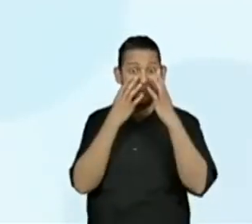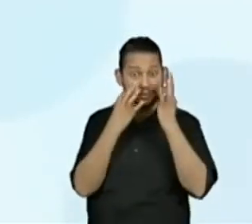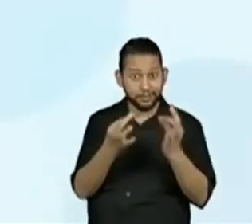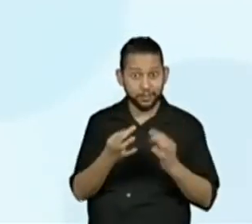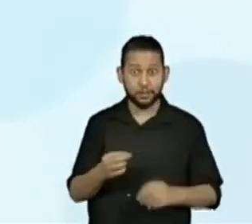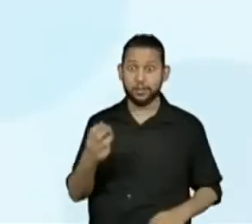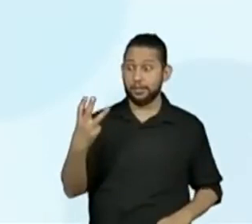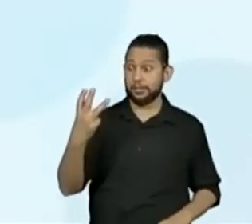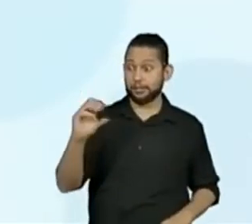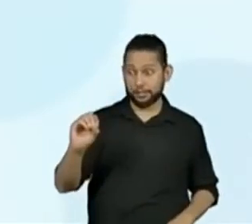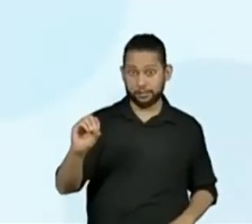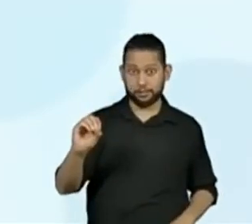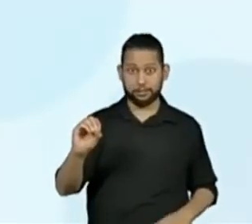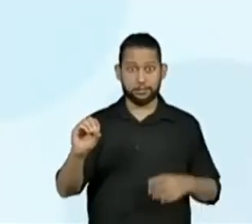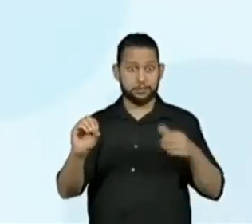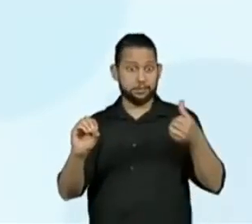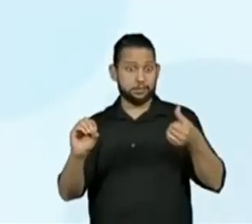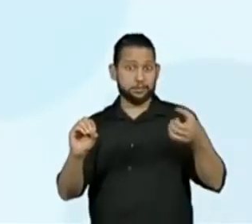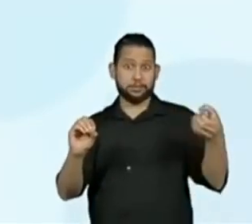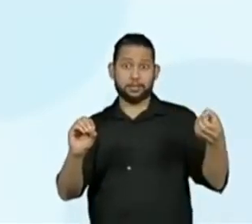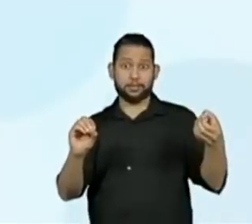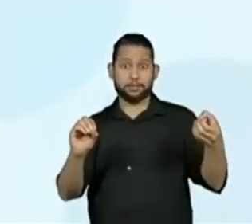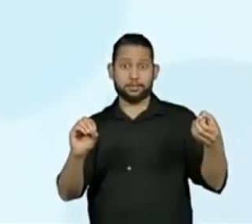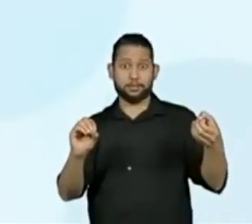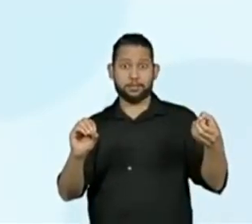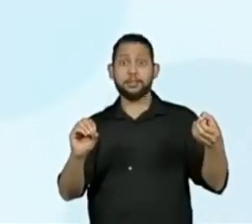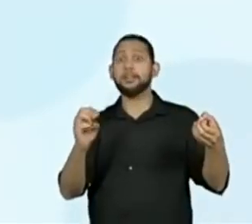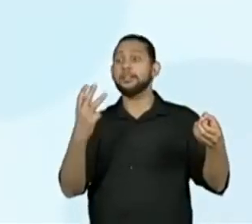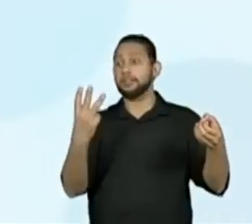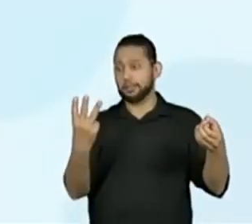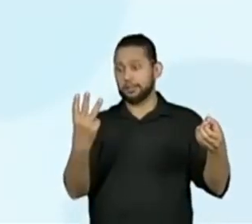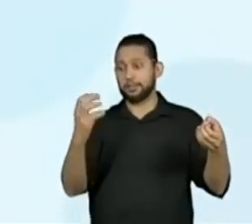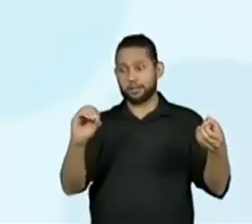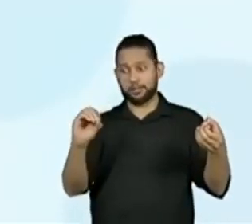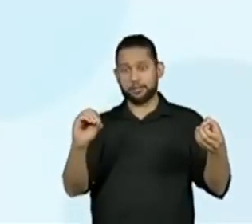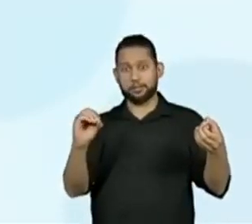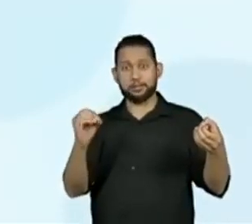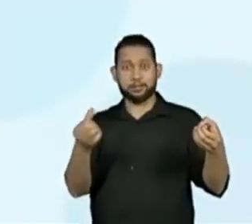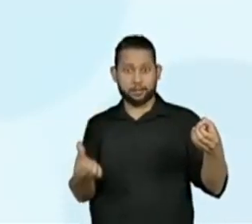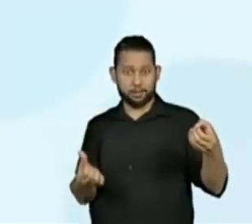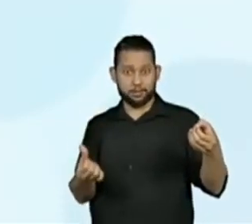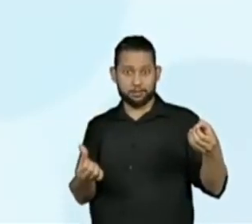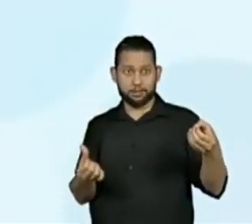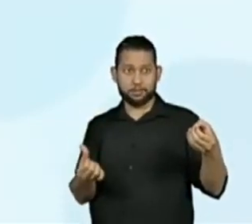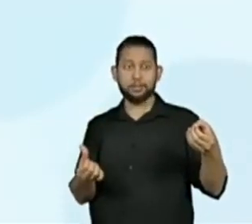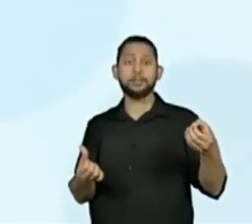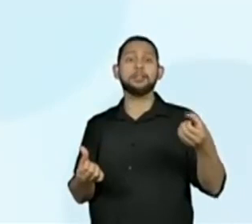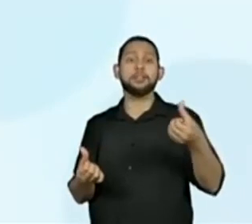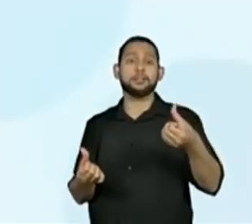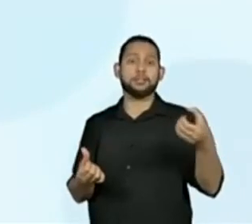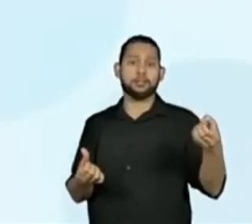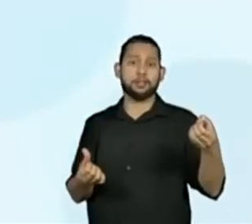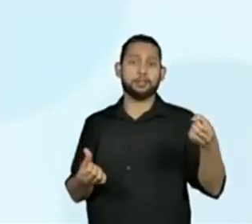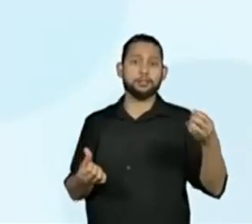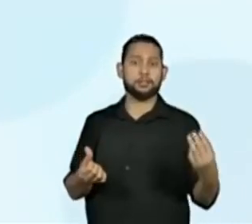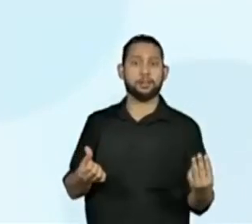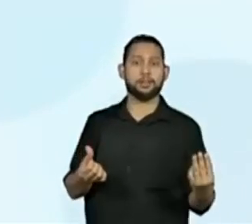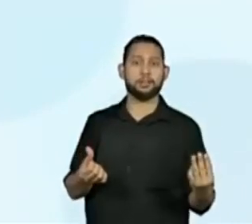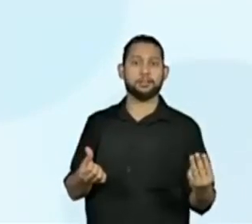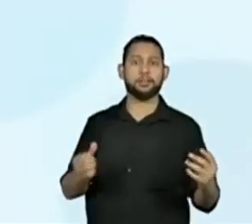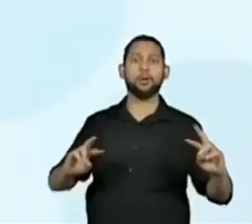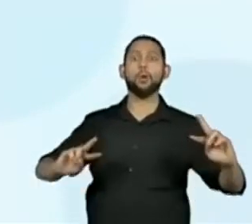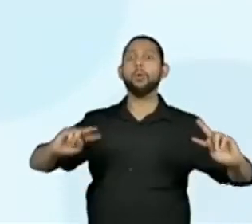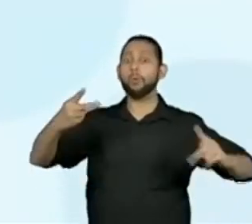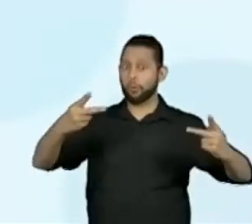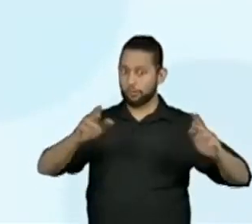a dezena é 6, então eu não tenho apenas o número 6, mas sim o número 60.